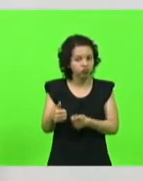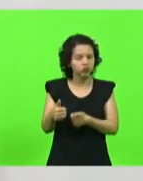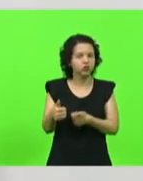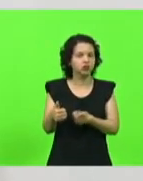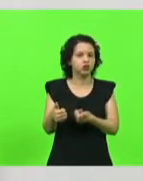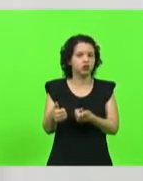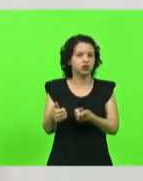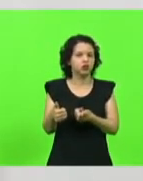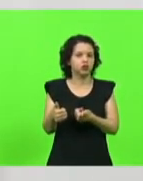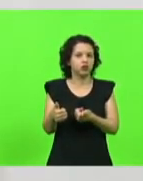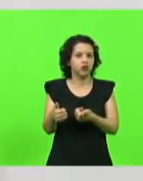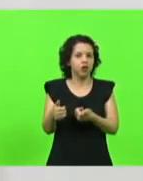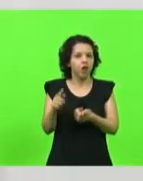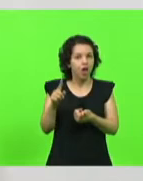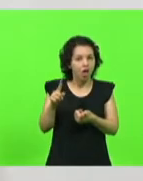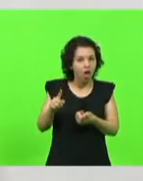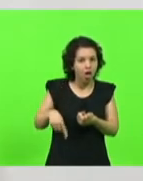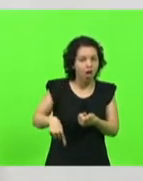público,